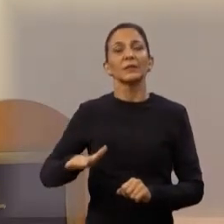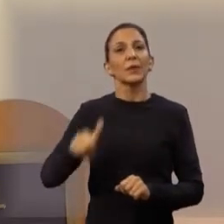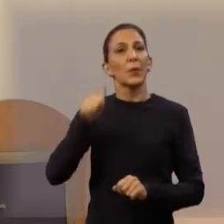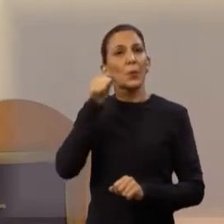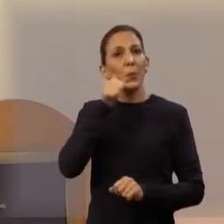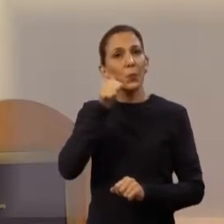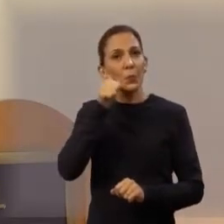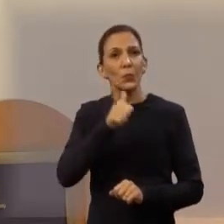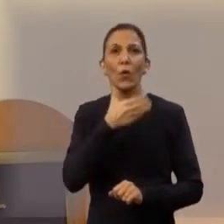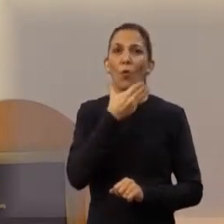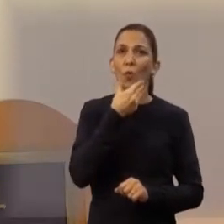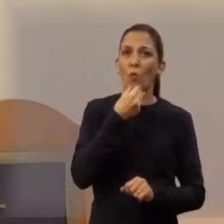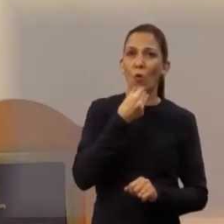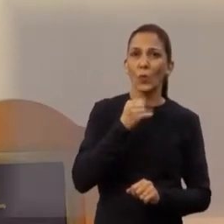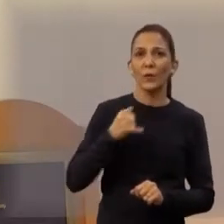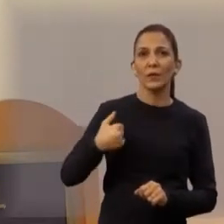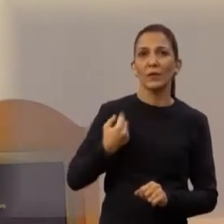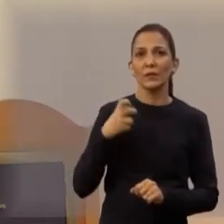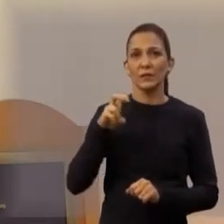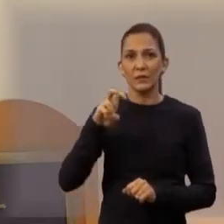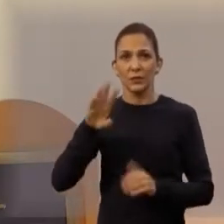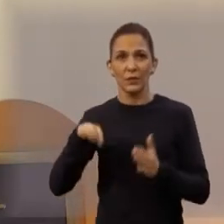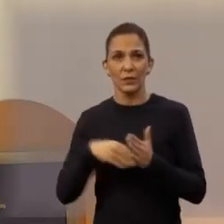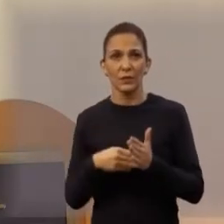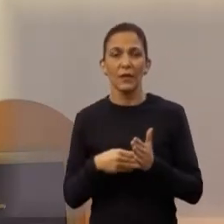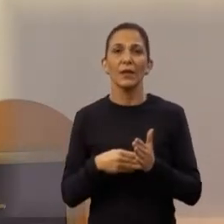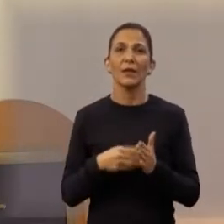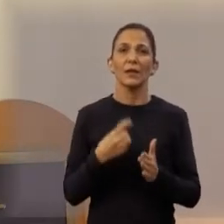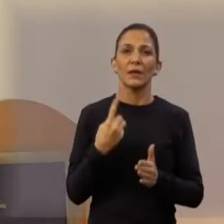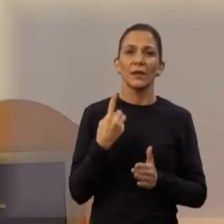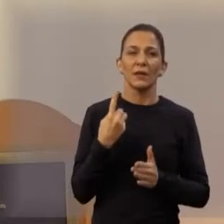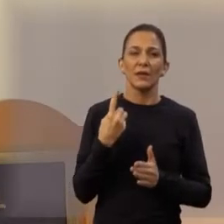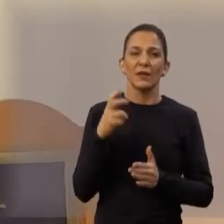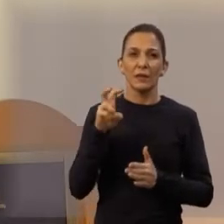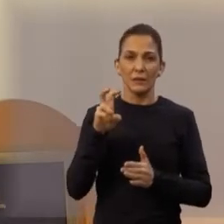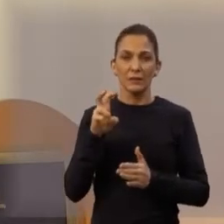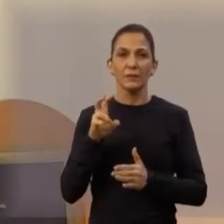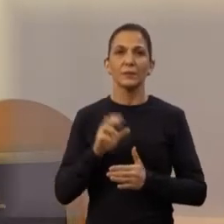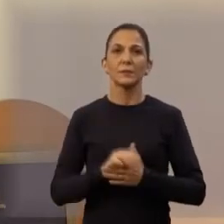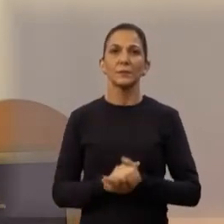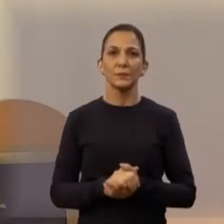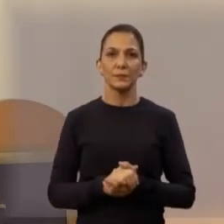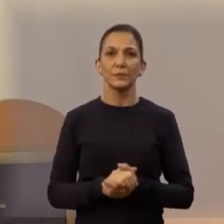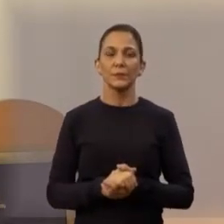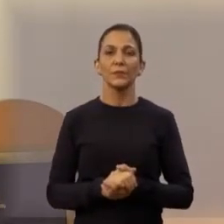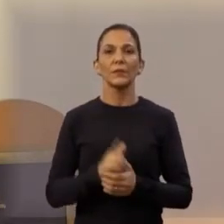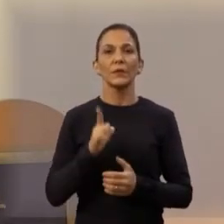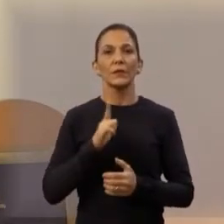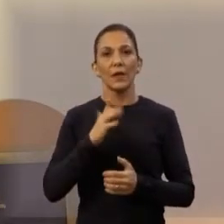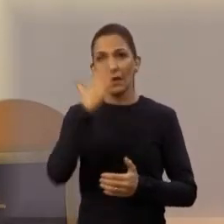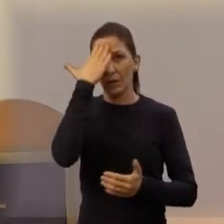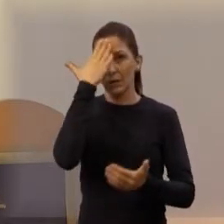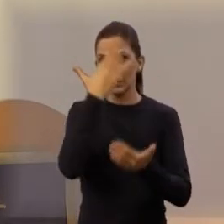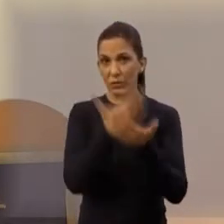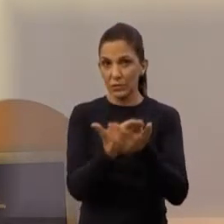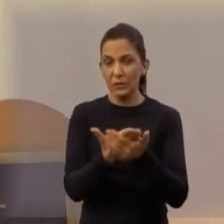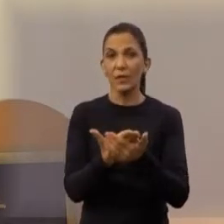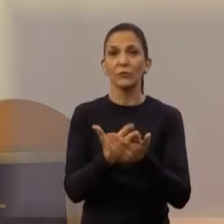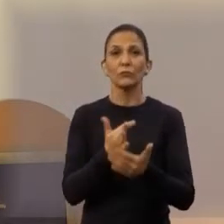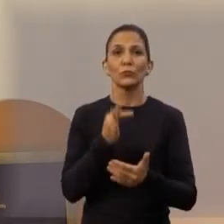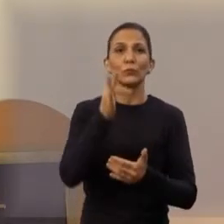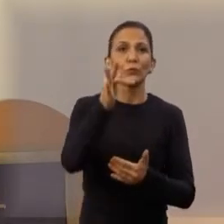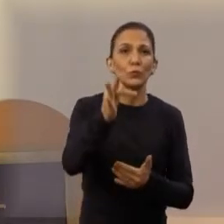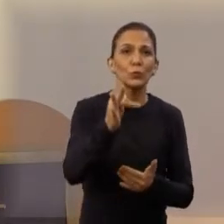e masculino de 5 a 15 anos razões para participar desse projeto são muitas acreditar num futuro melhor para